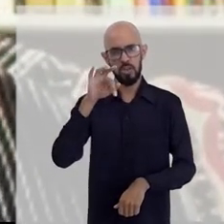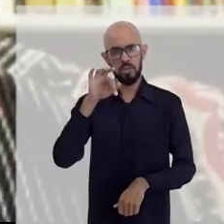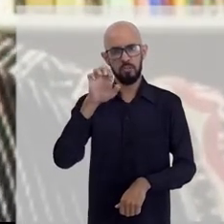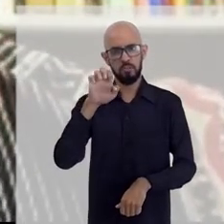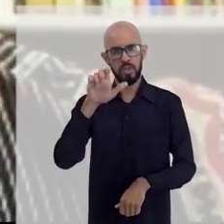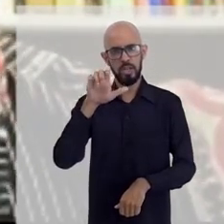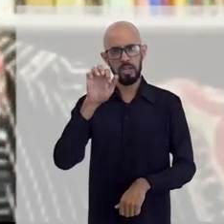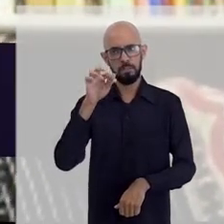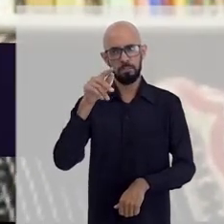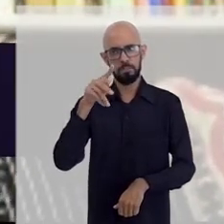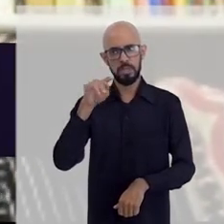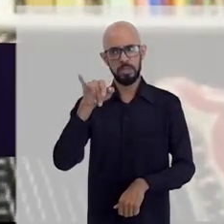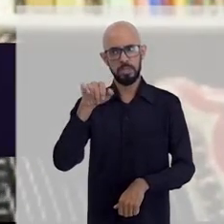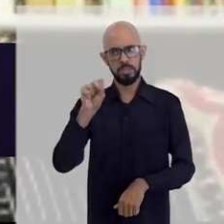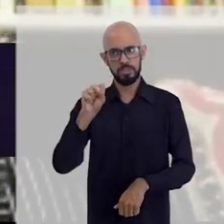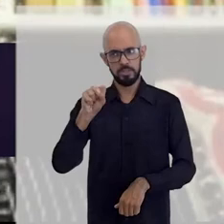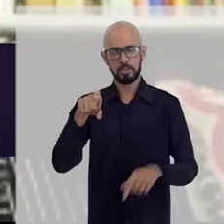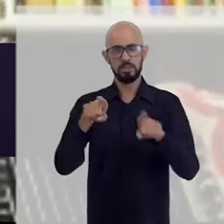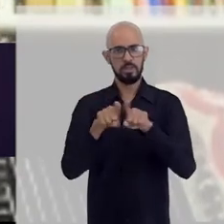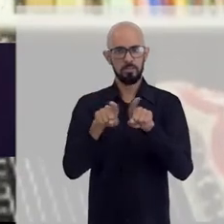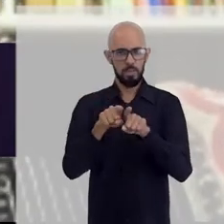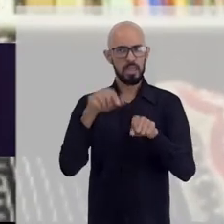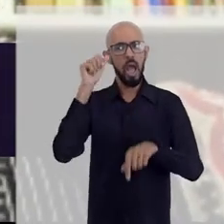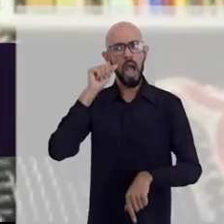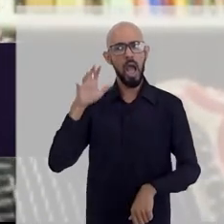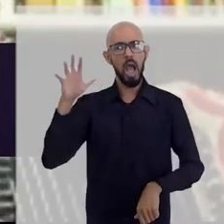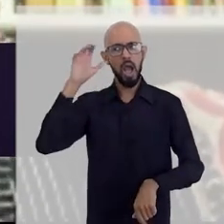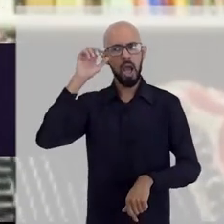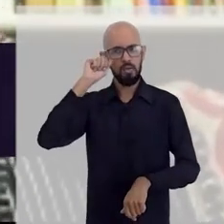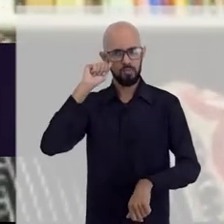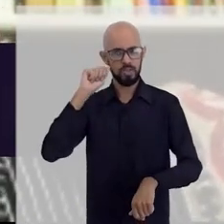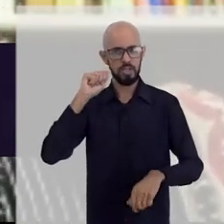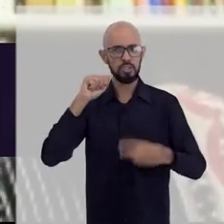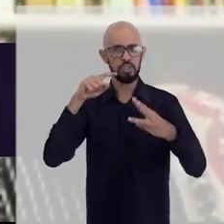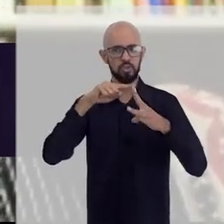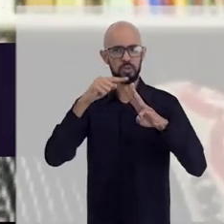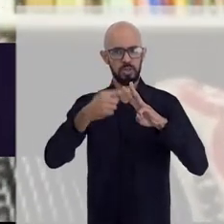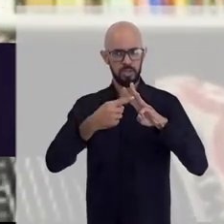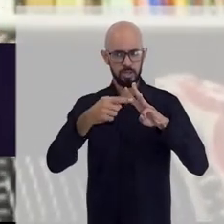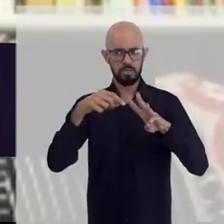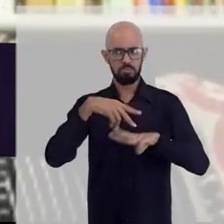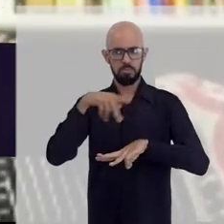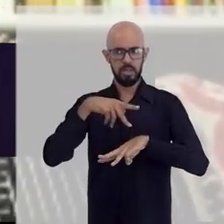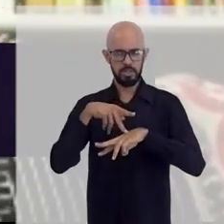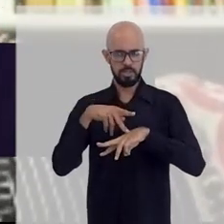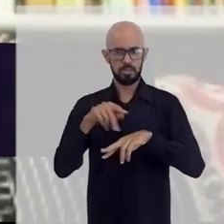3 pessoas da África, Quênia, Zimbábue e África do Sul, né?